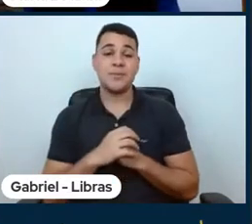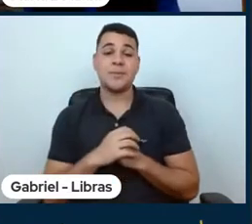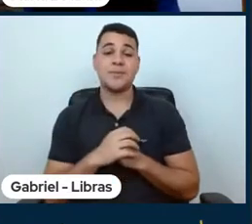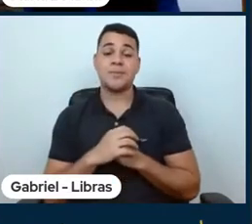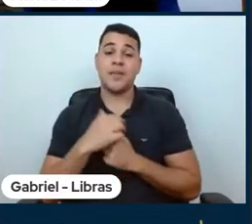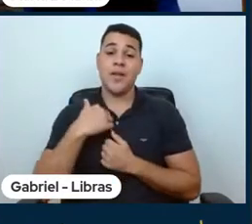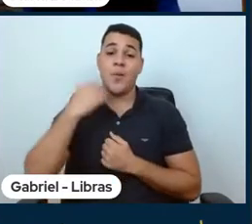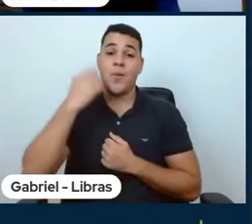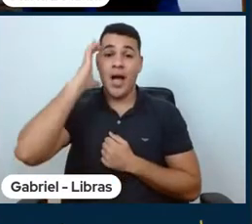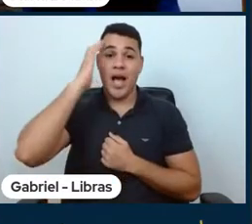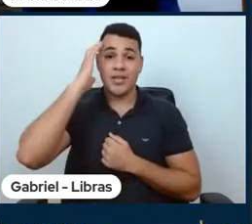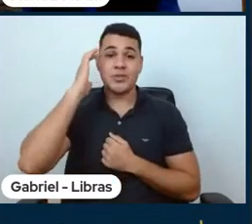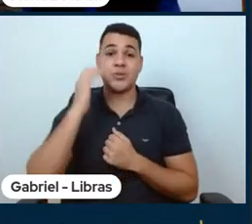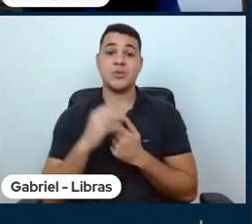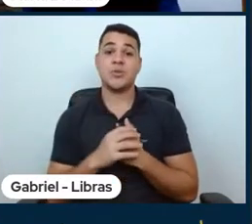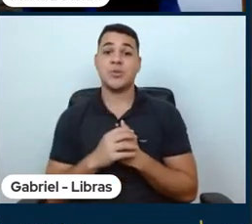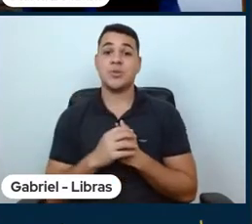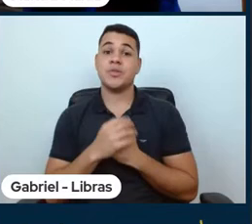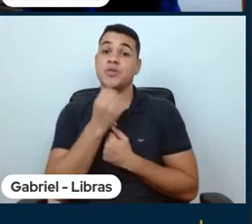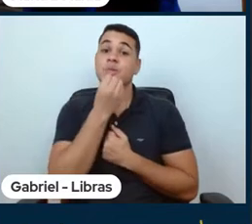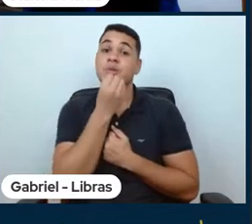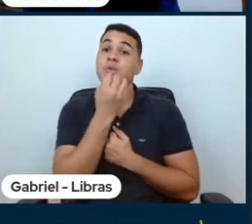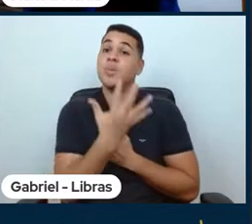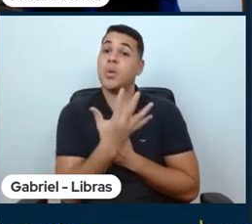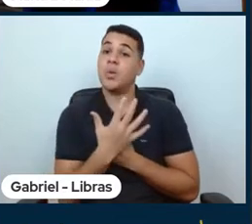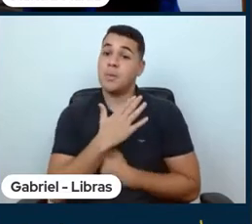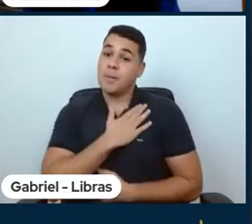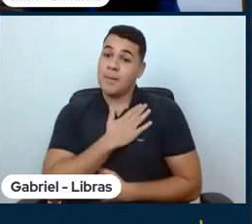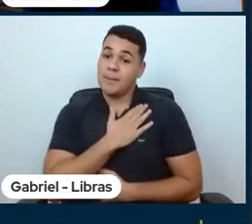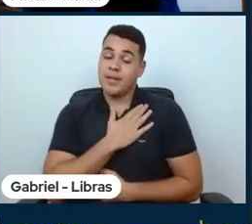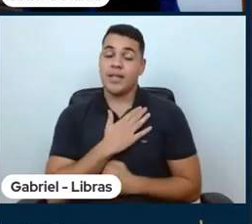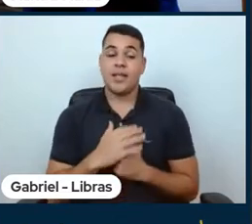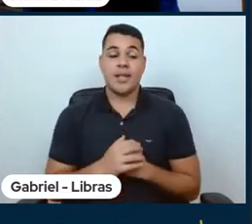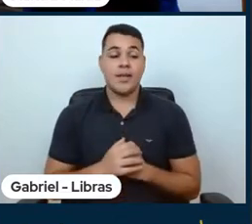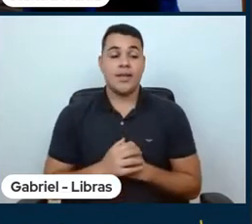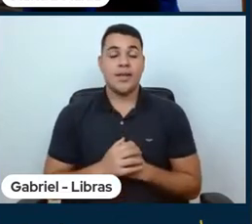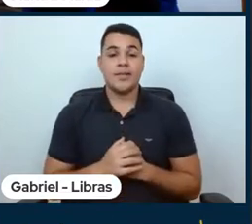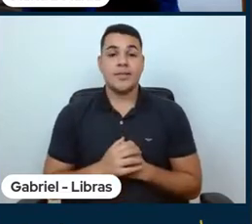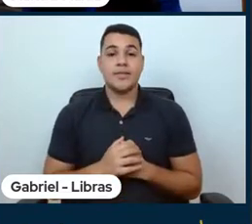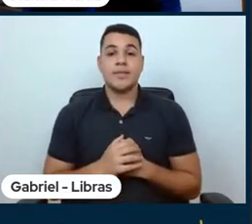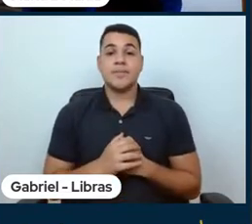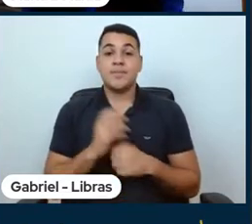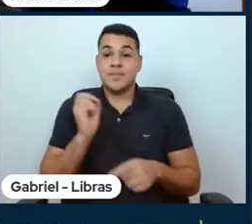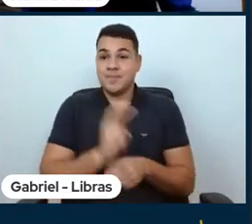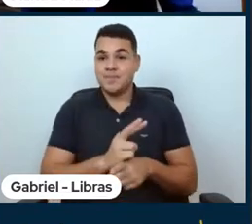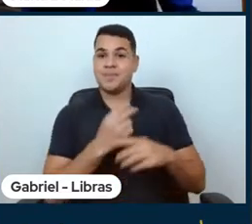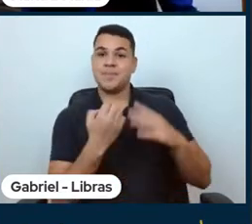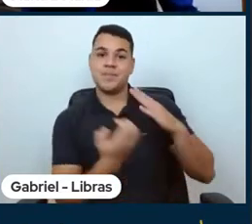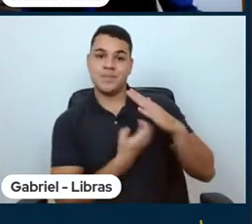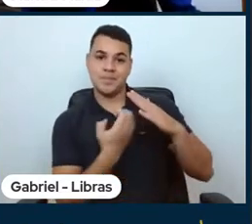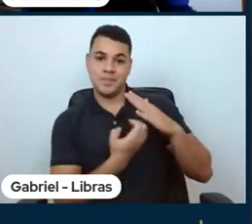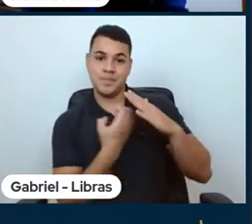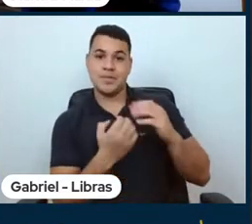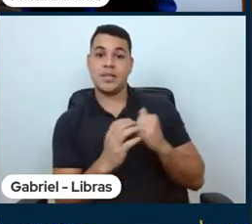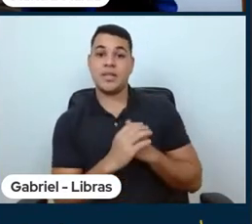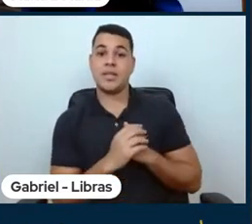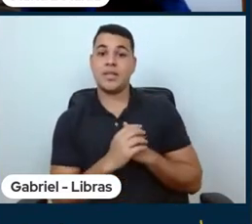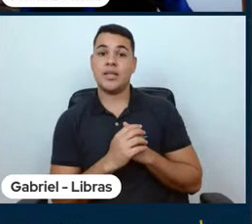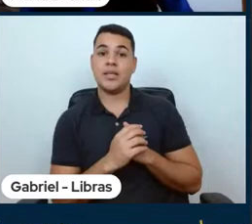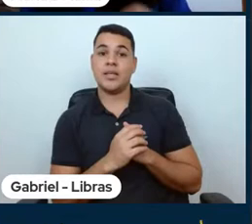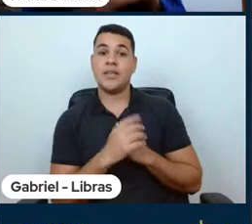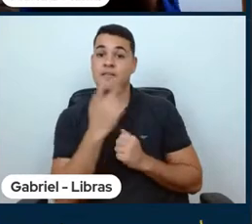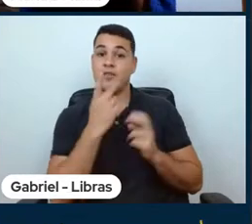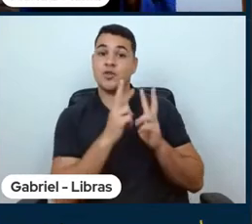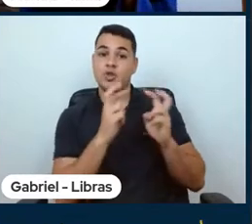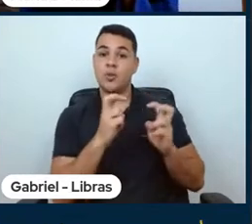eu acho que foi muito, muito bom, assim, para mim. Entrar numa empresa, e aí falando um pouco da rotina,